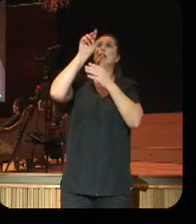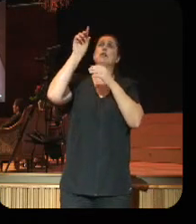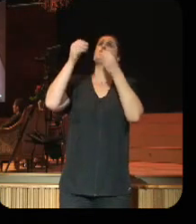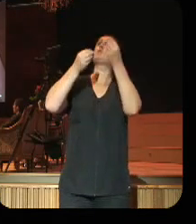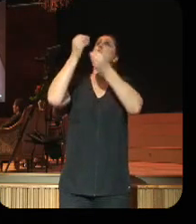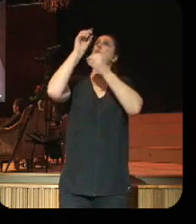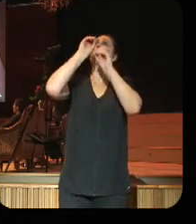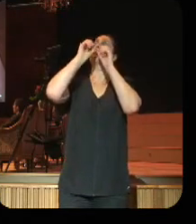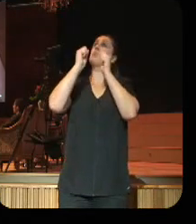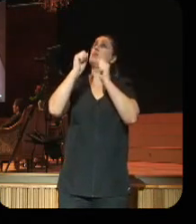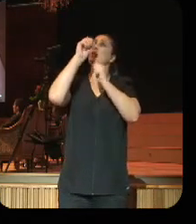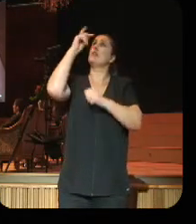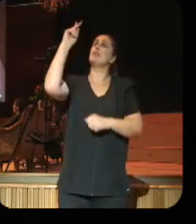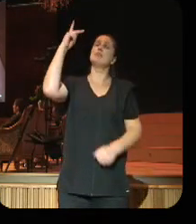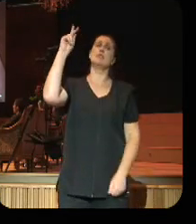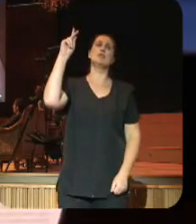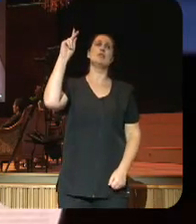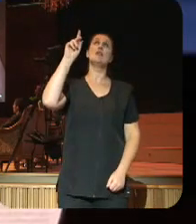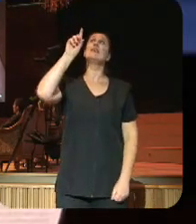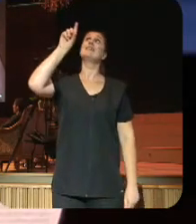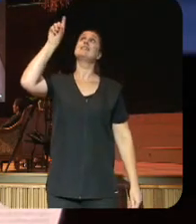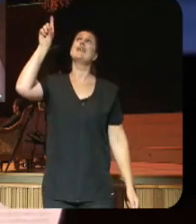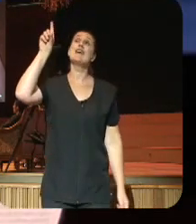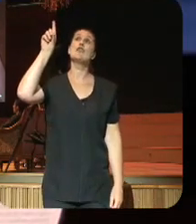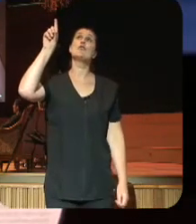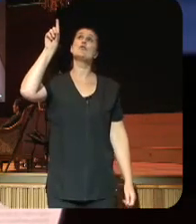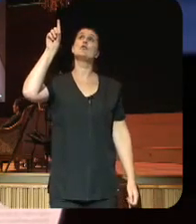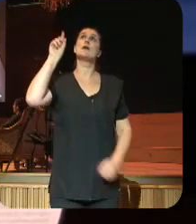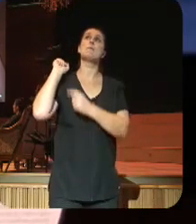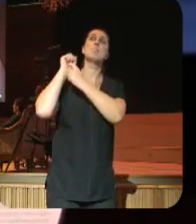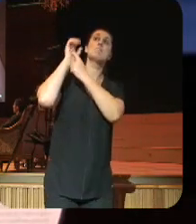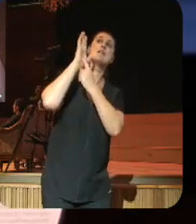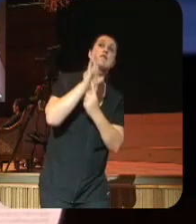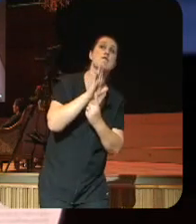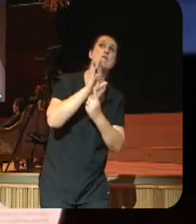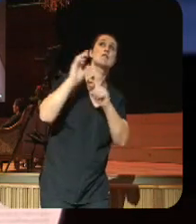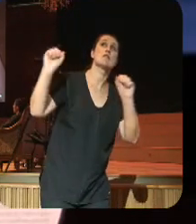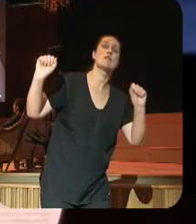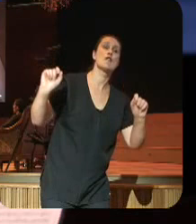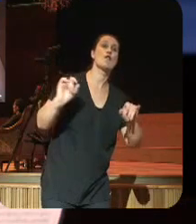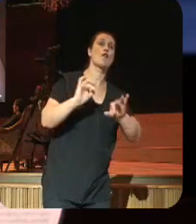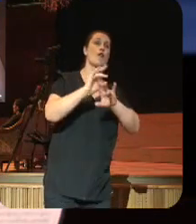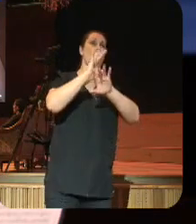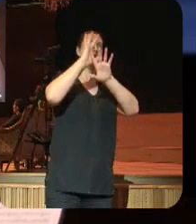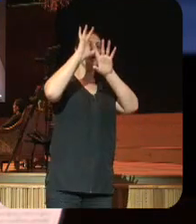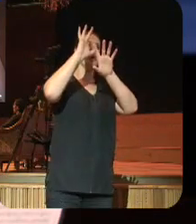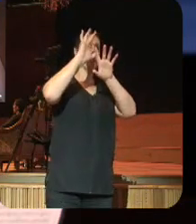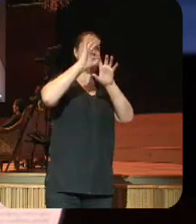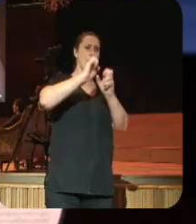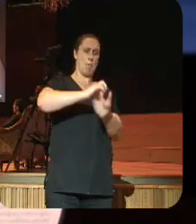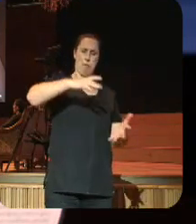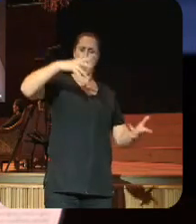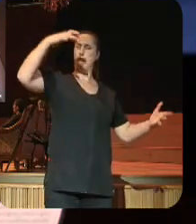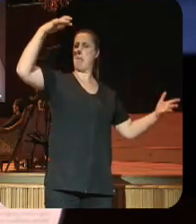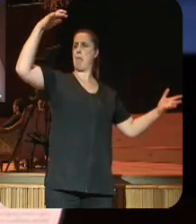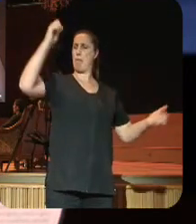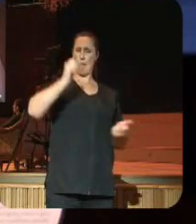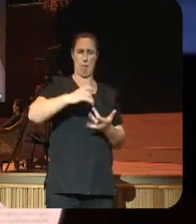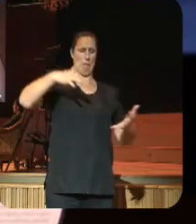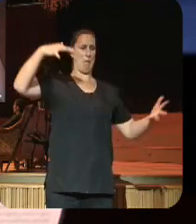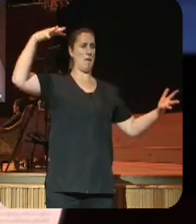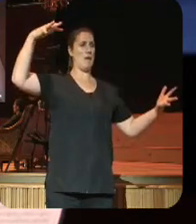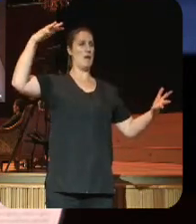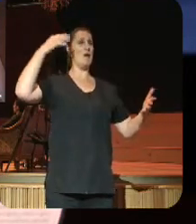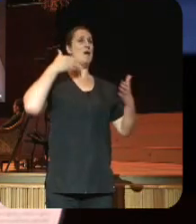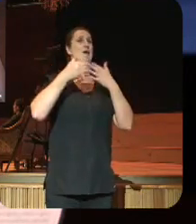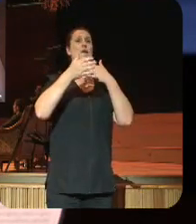seu poder, o Senhor de repente manifesta a tua glória, aquele brilho tremendo, que qualquer